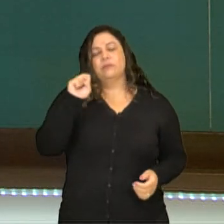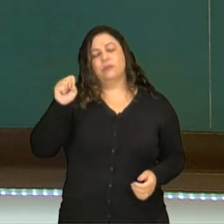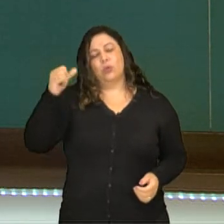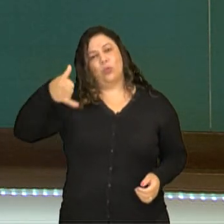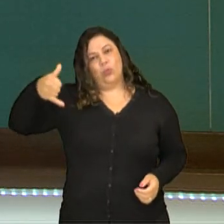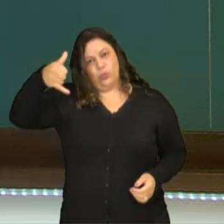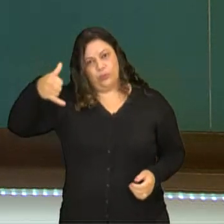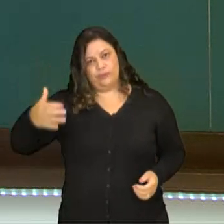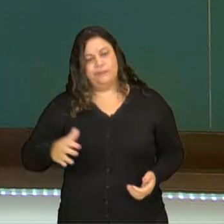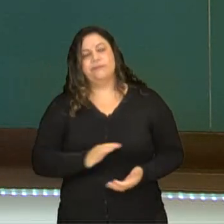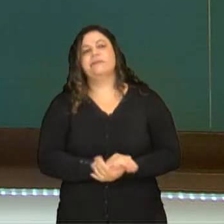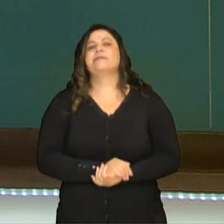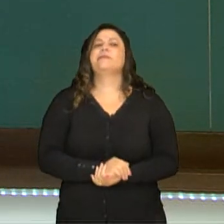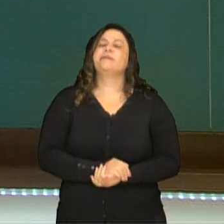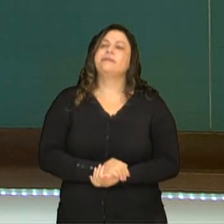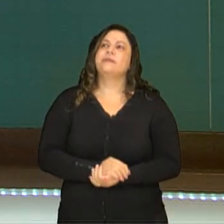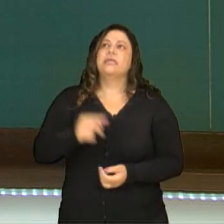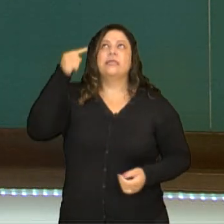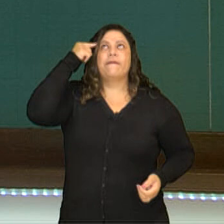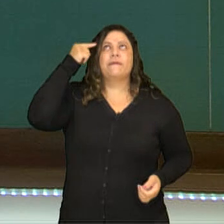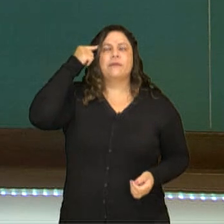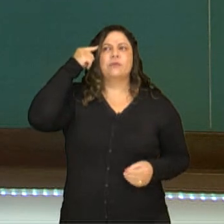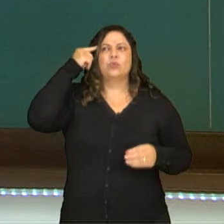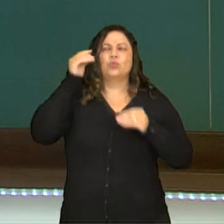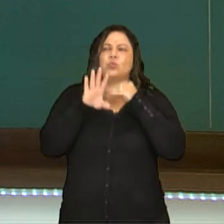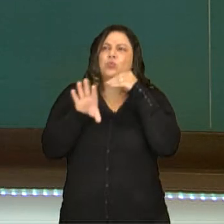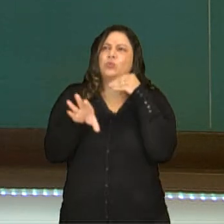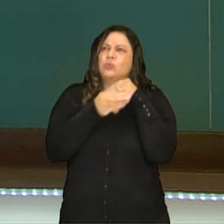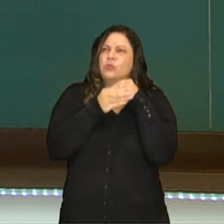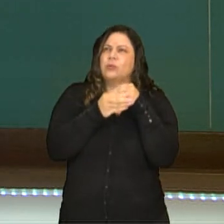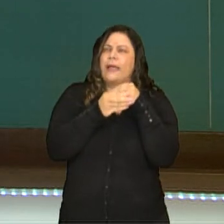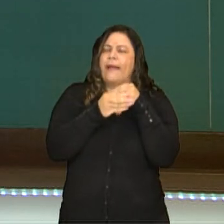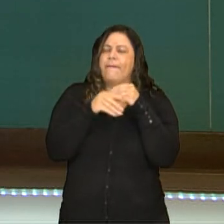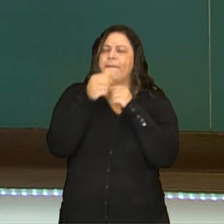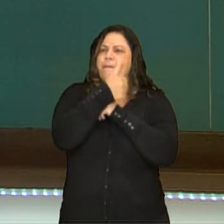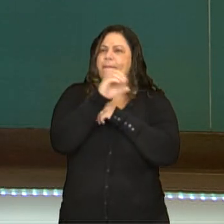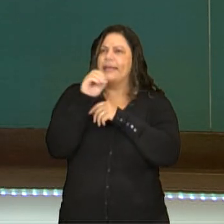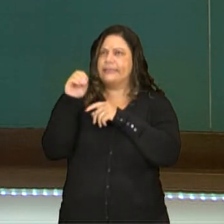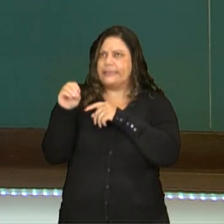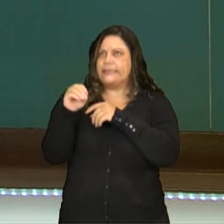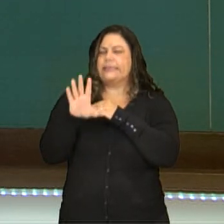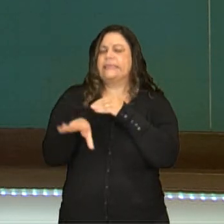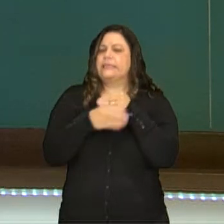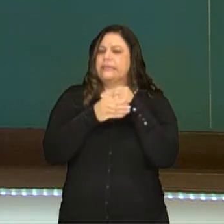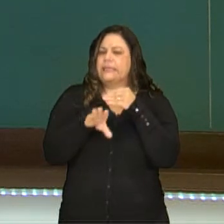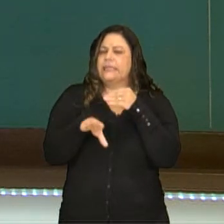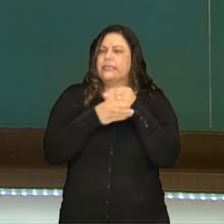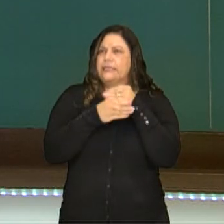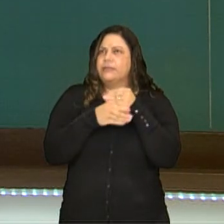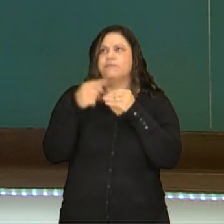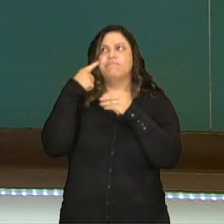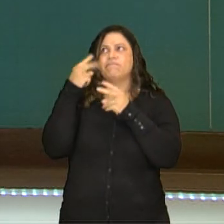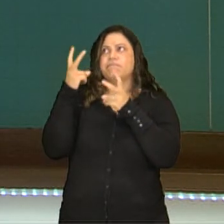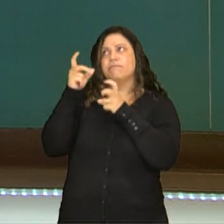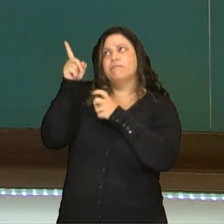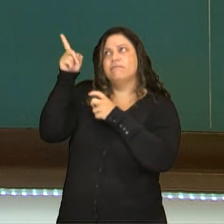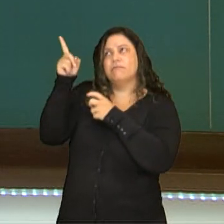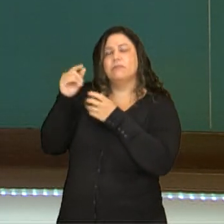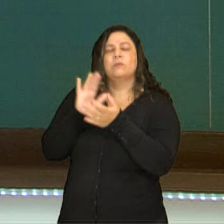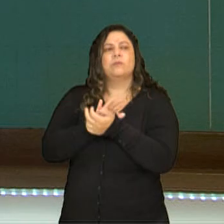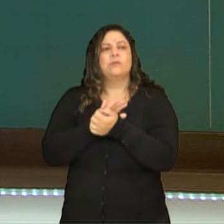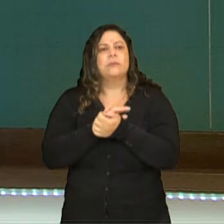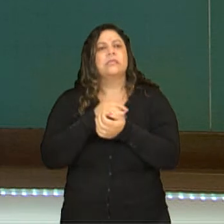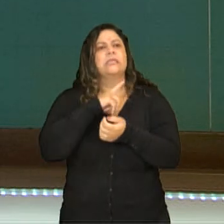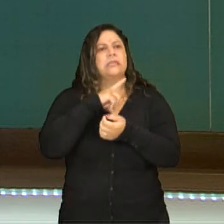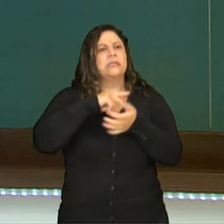gramas de gordura. Então, vamos juntar mais 100 gramas? Se nós juntarmos mais 100 gramas, significa que eu vou ter